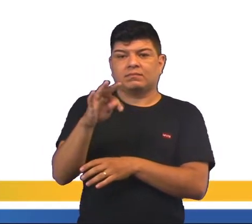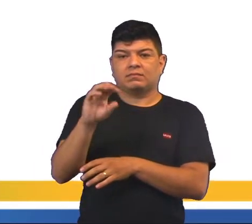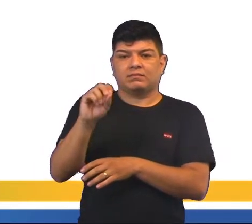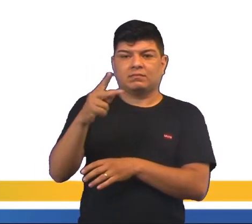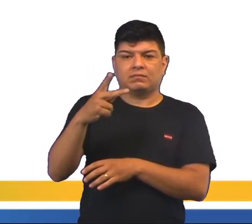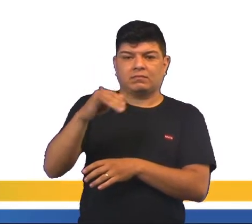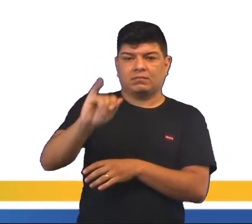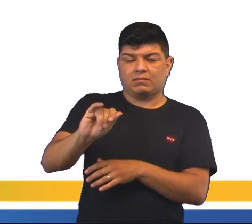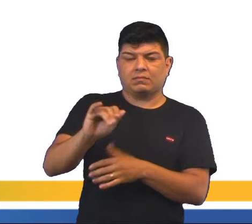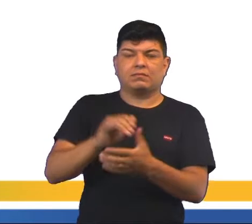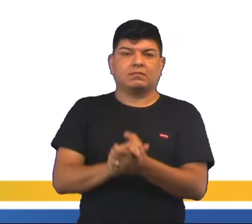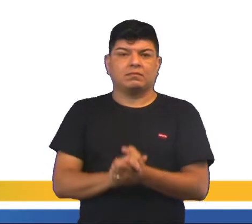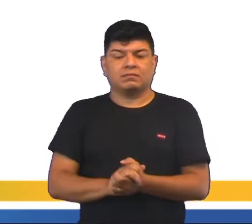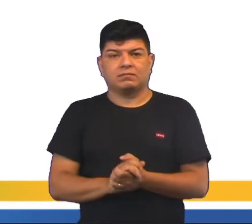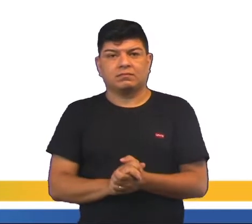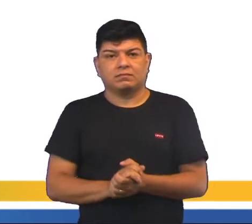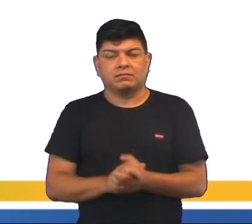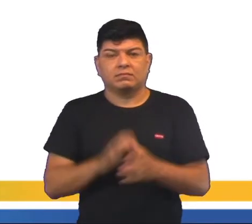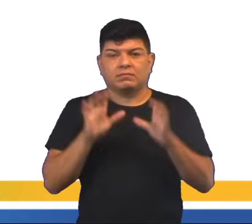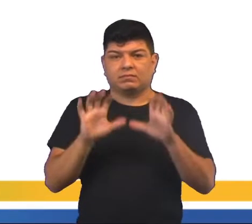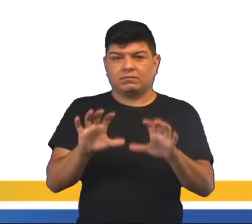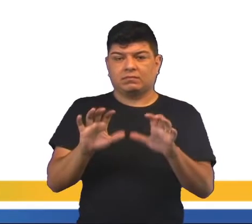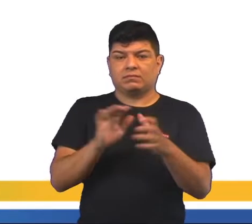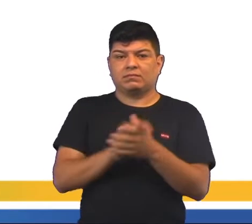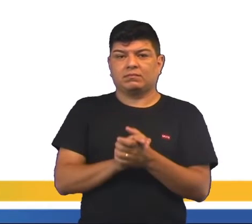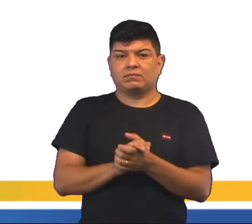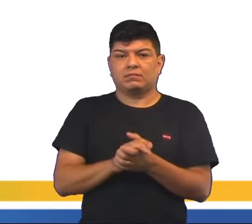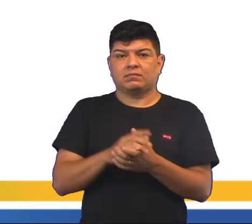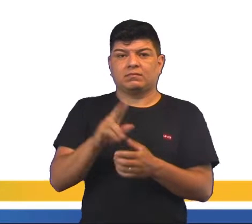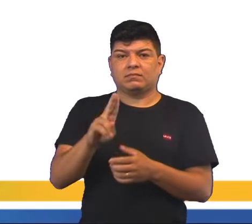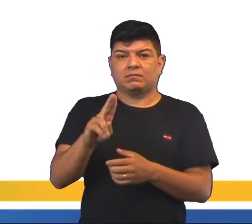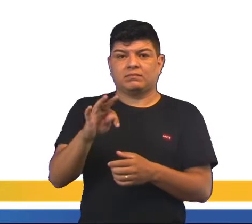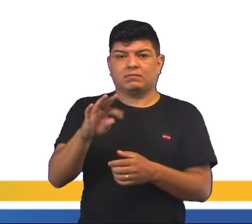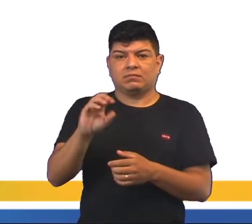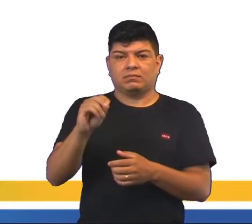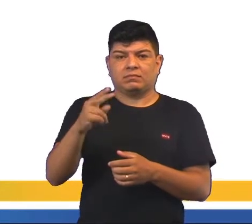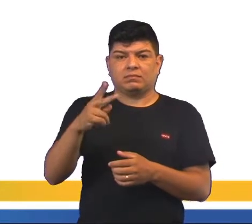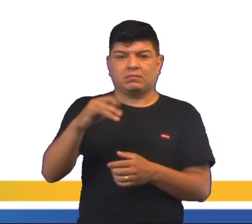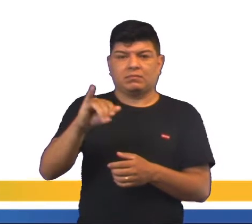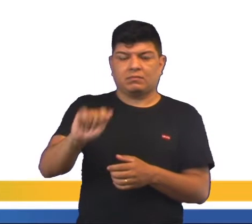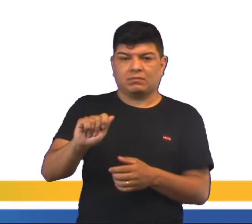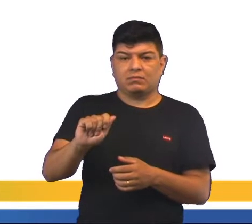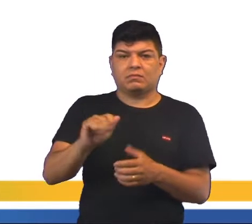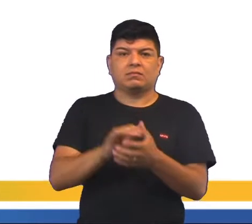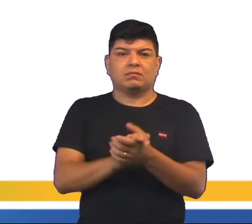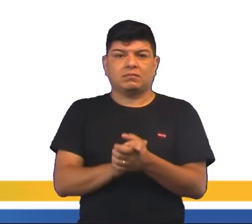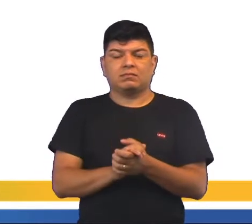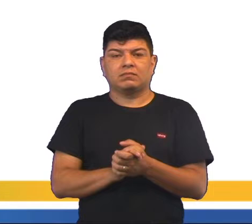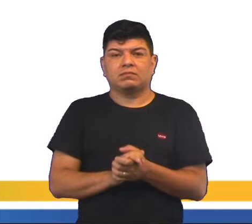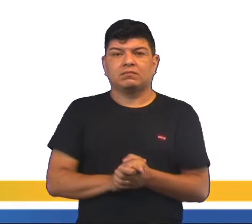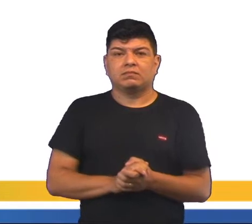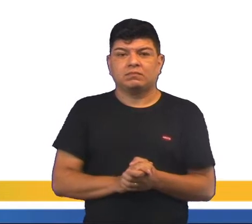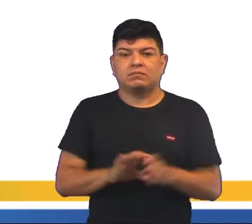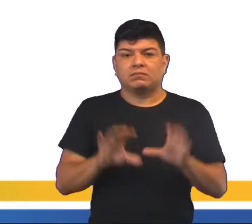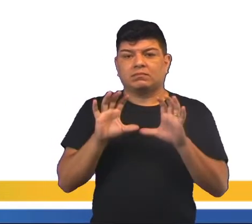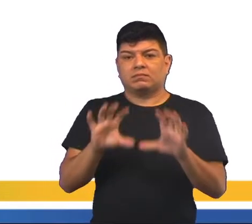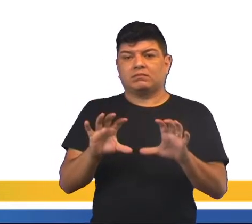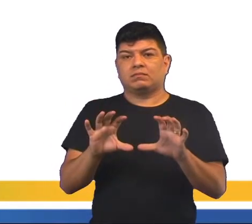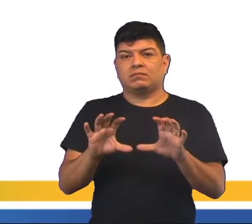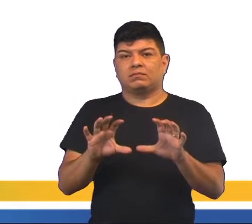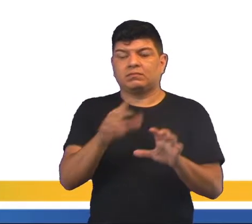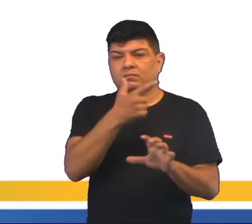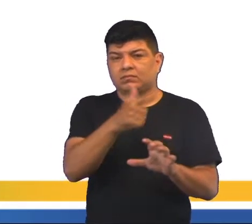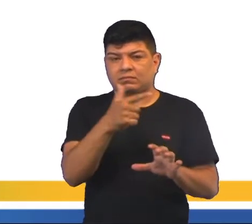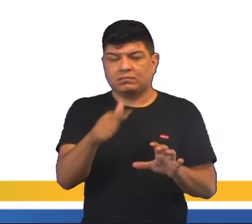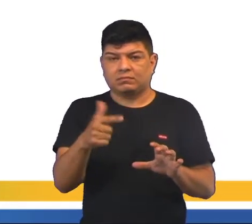né, de Thomas More, sendo que a utopia, né, é usada de forma pejorativa, né? Ela é referente a algo que